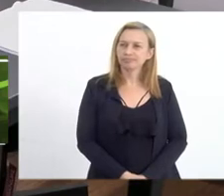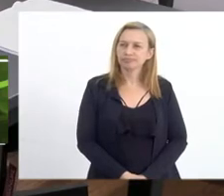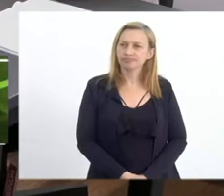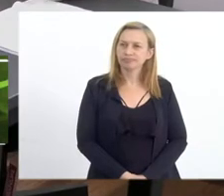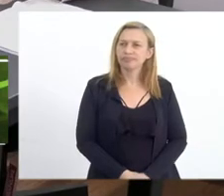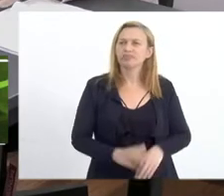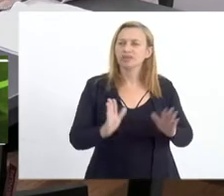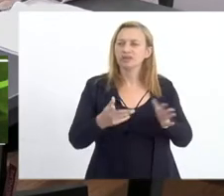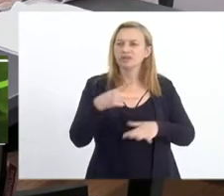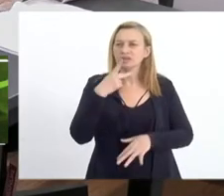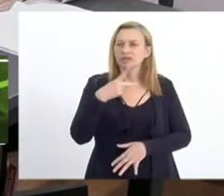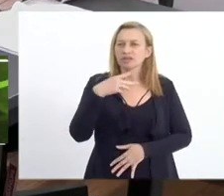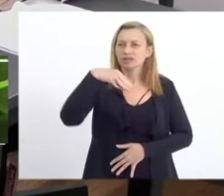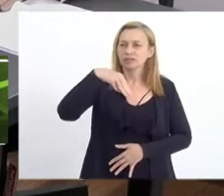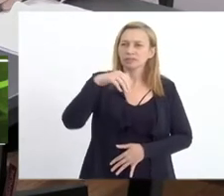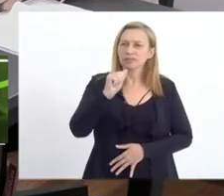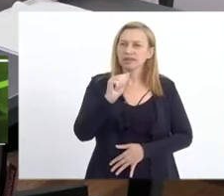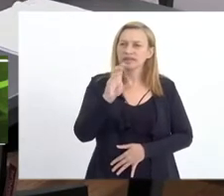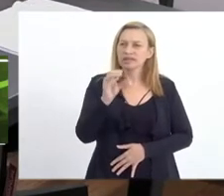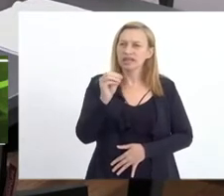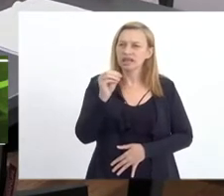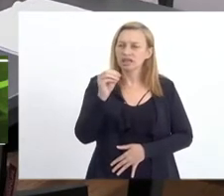Agora com a palavra o senhor Marcelo Aguiar.